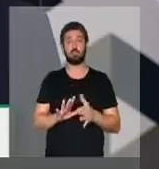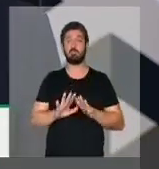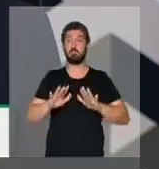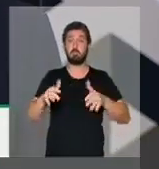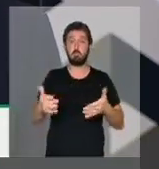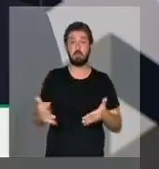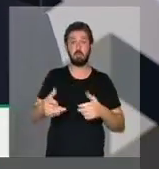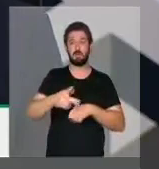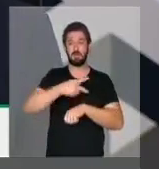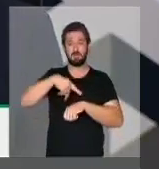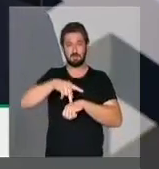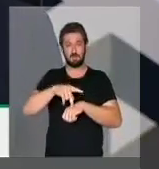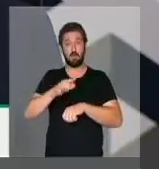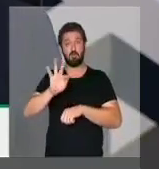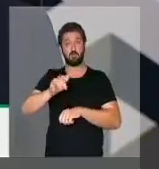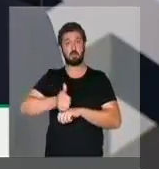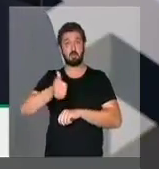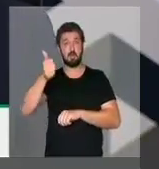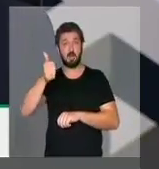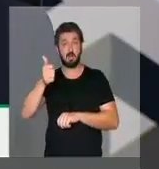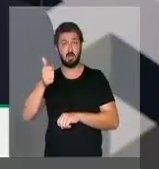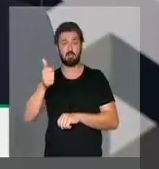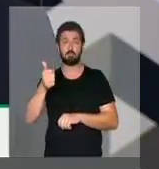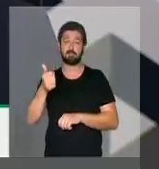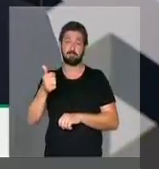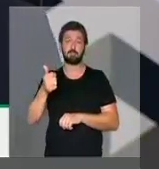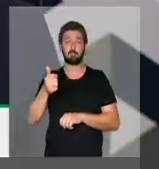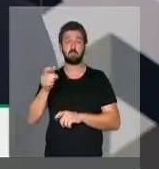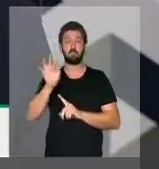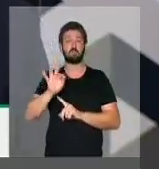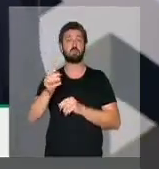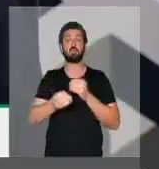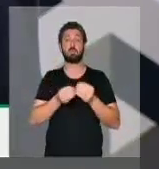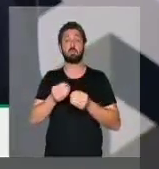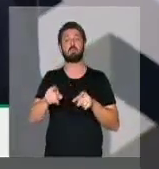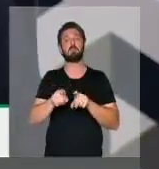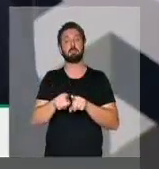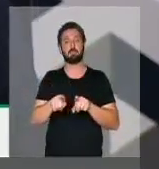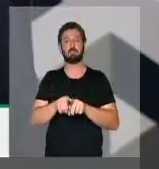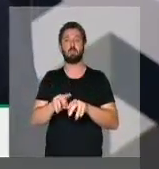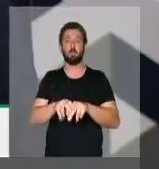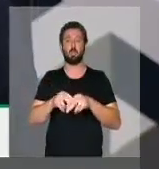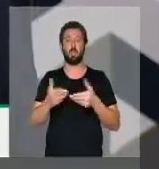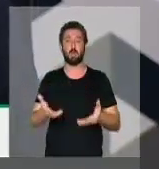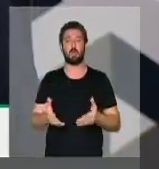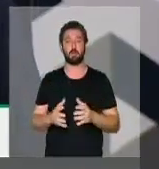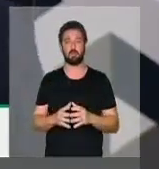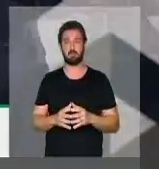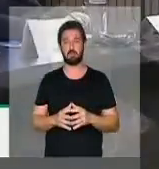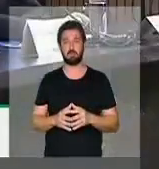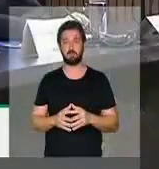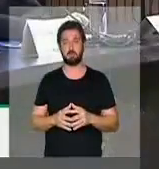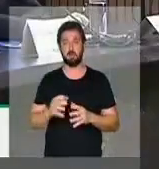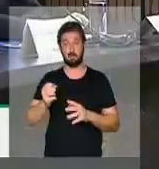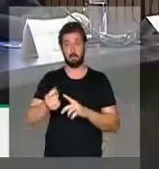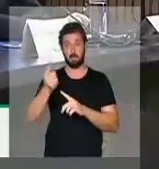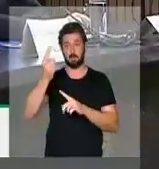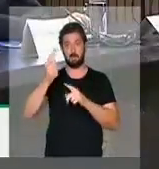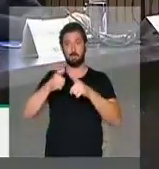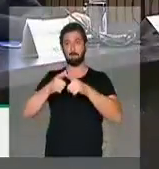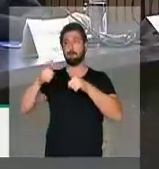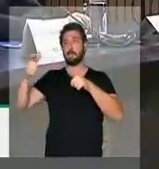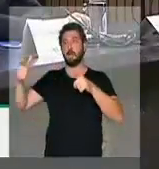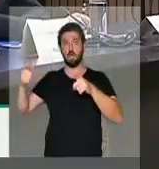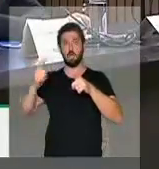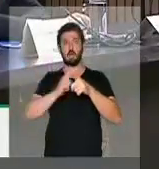Portanto, os países que funcionam melhor, funcionam também por conta disso. Porque primeiro você produz a